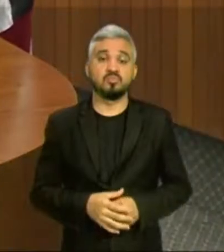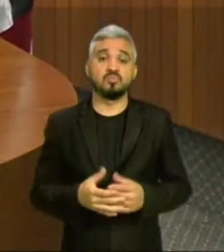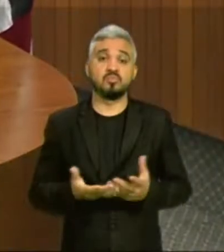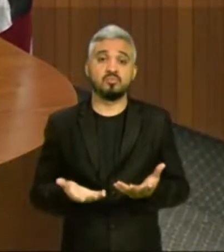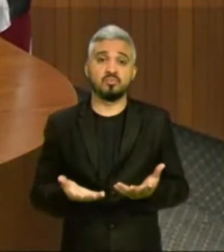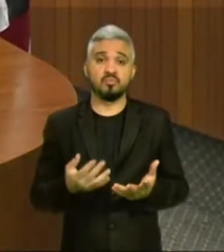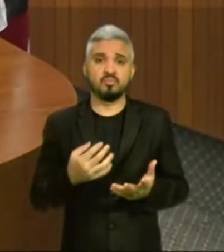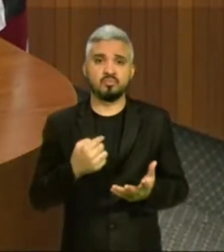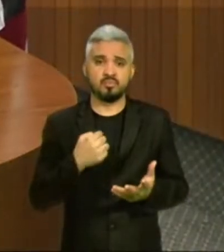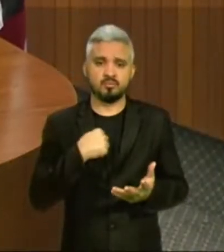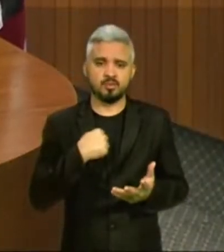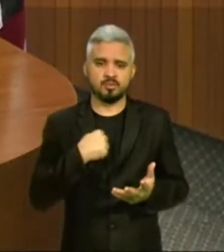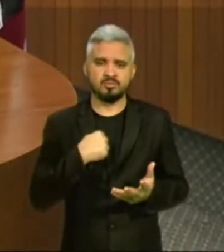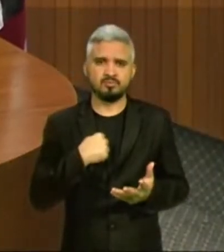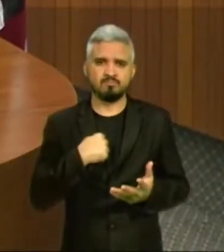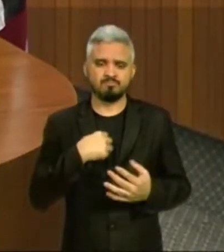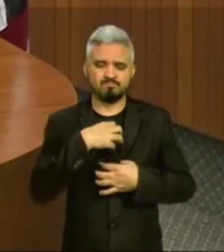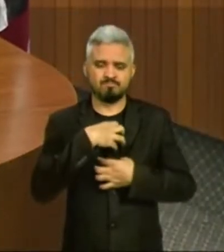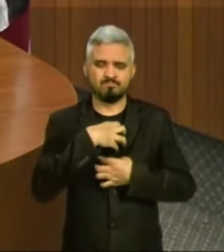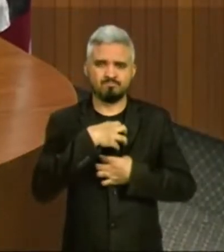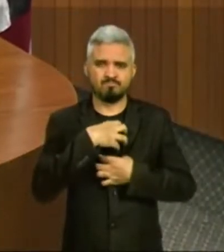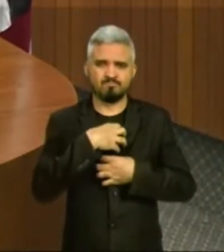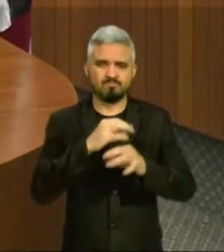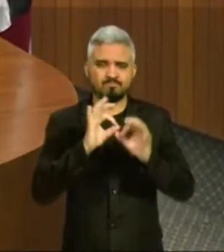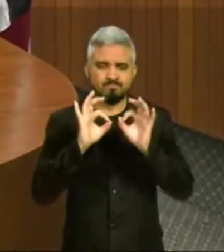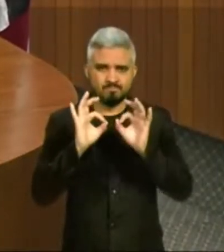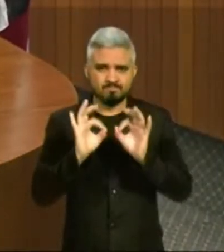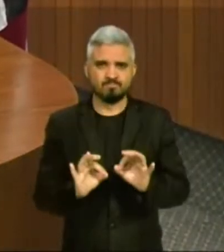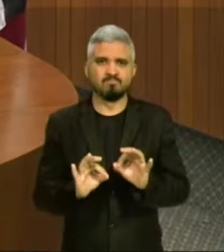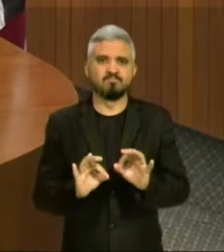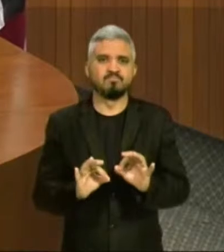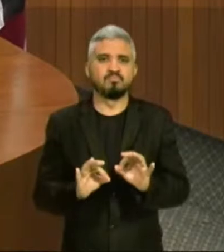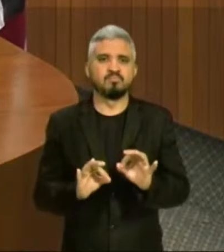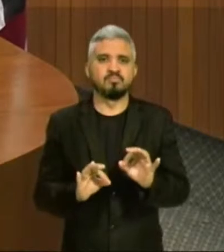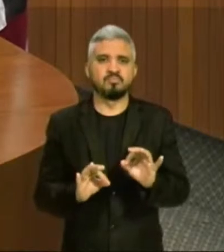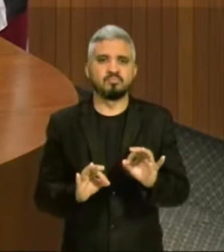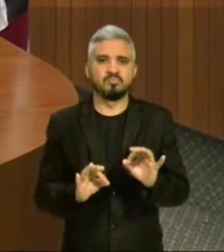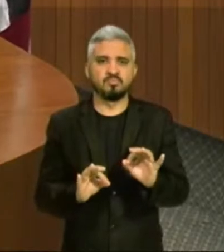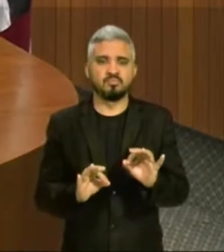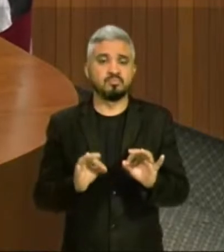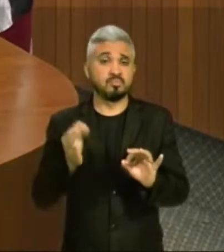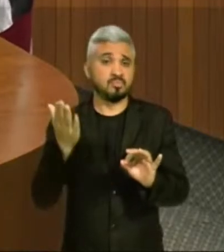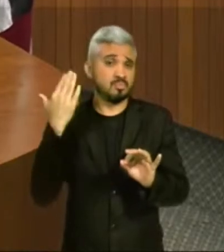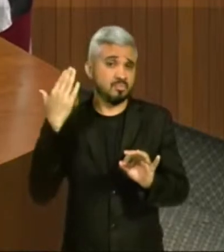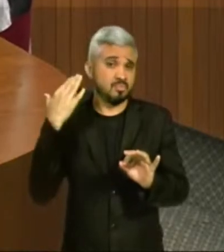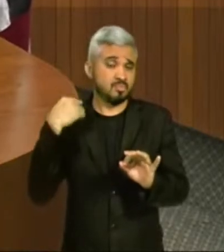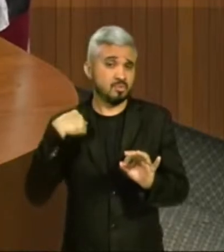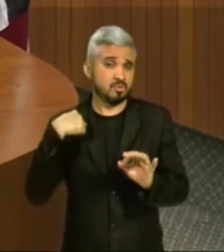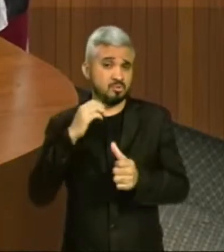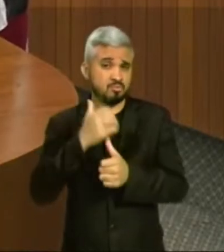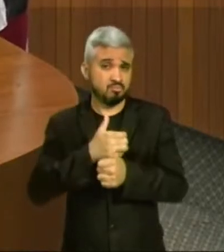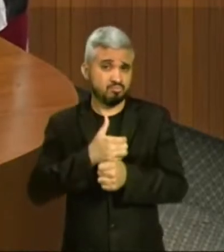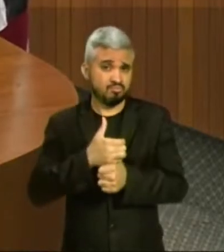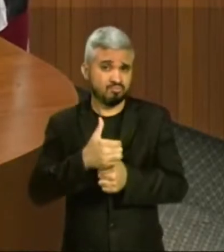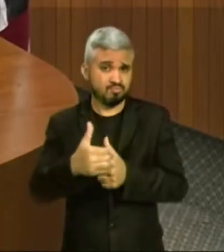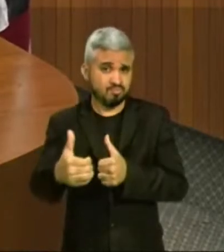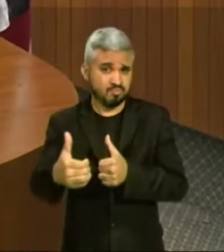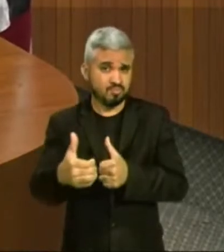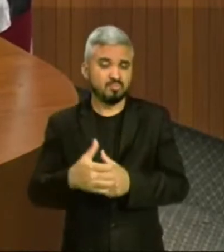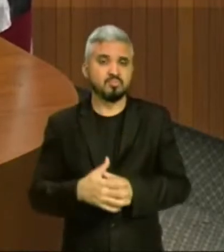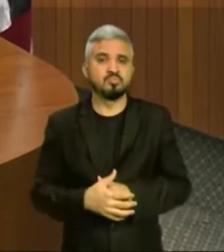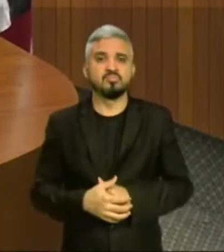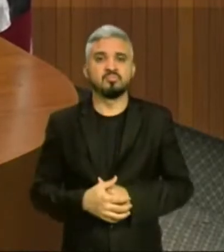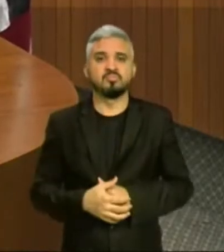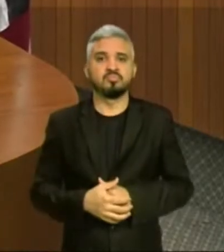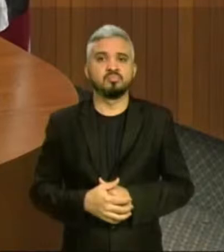comigo uma convicção, e fiz isso desde o primeiro dia que cheguei a essa casa, de não usar essa